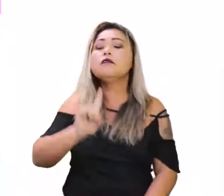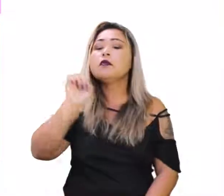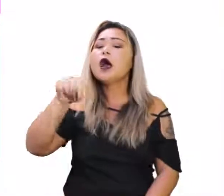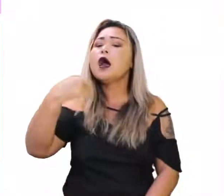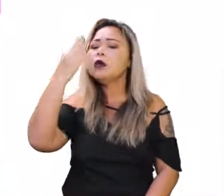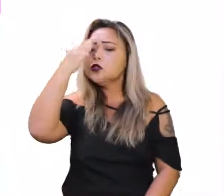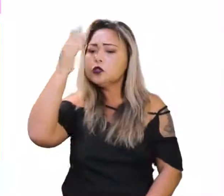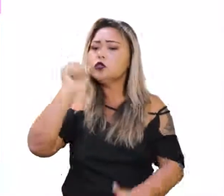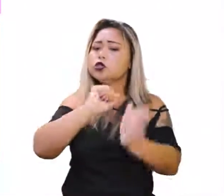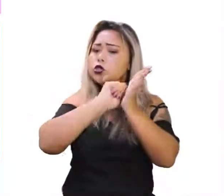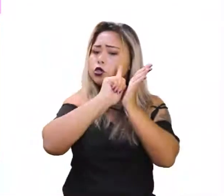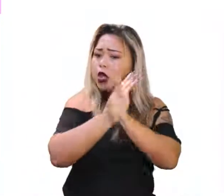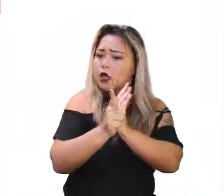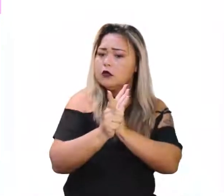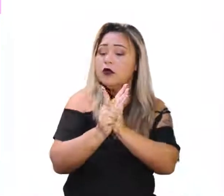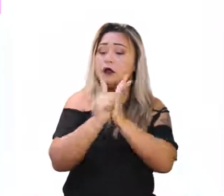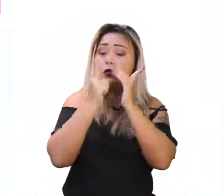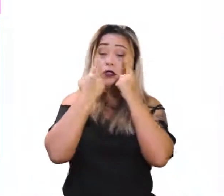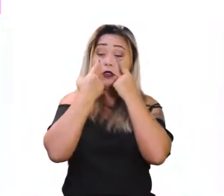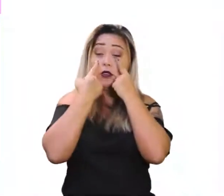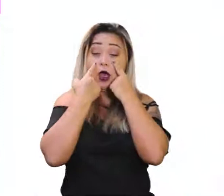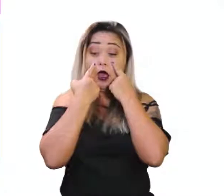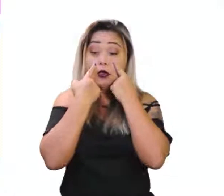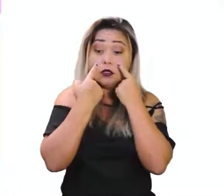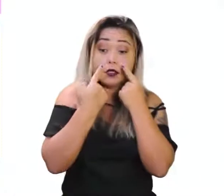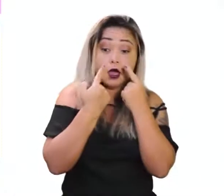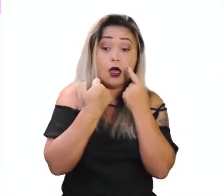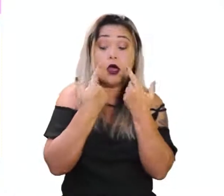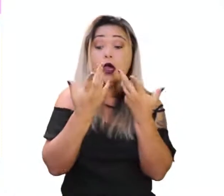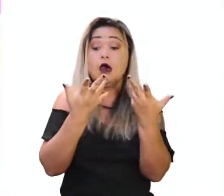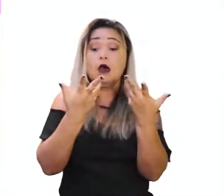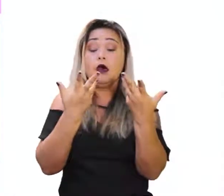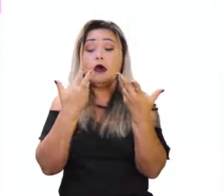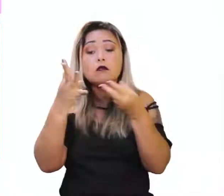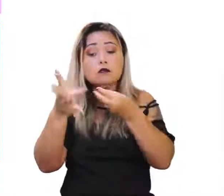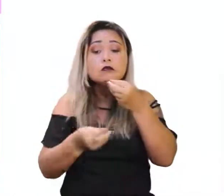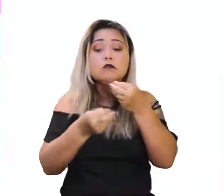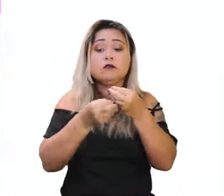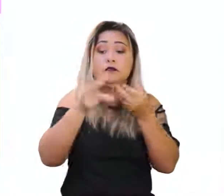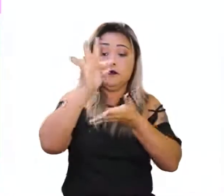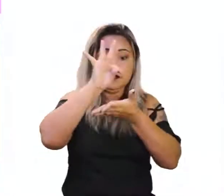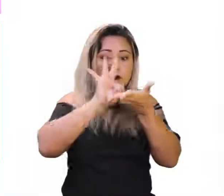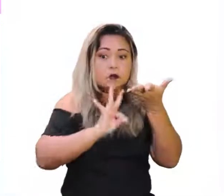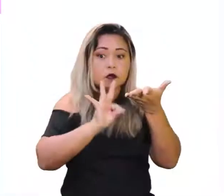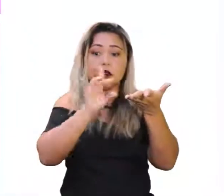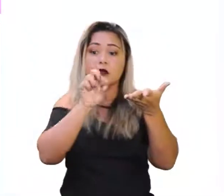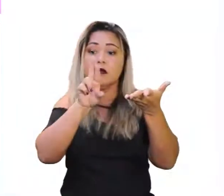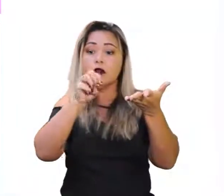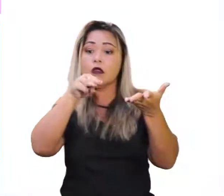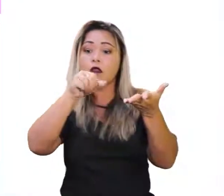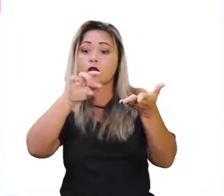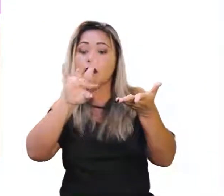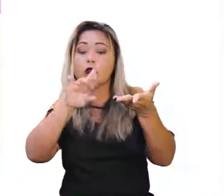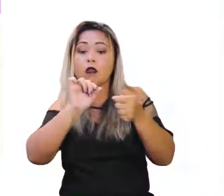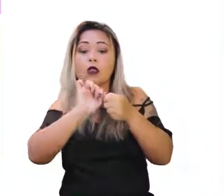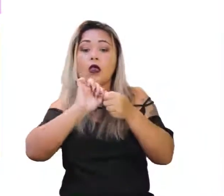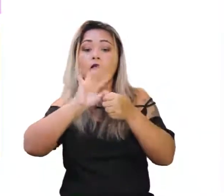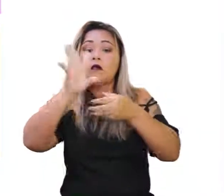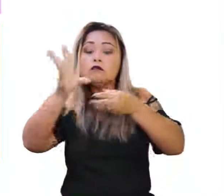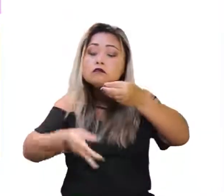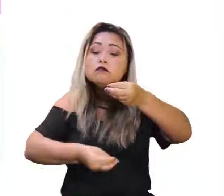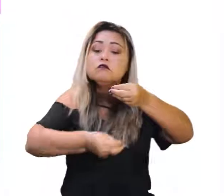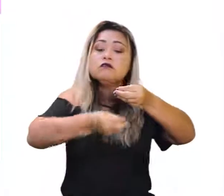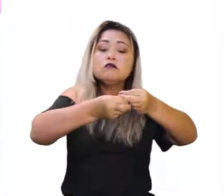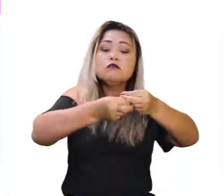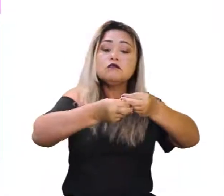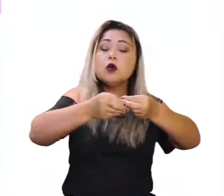entendeu sobre o gênero dramático... Isso. Só complementando ali que o texto dramático é